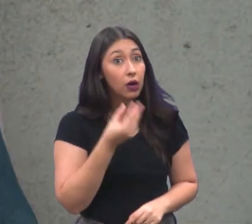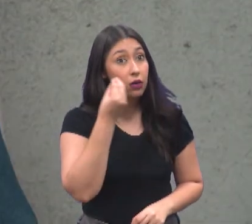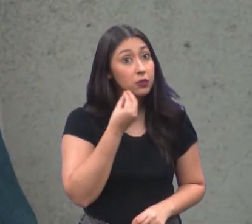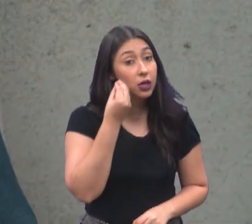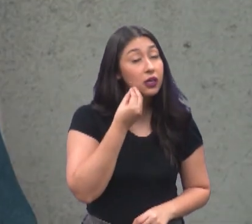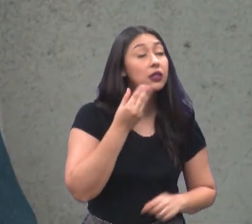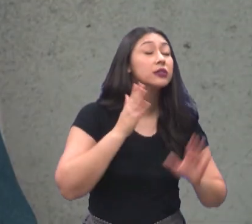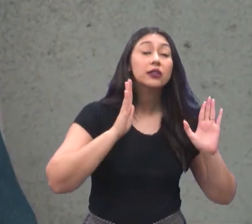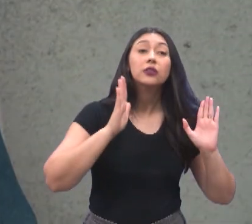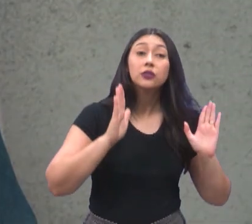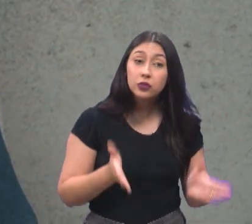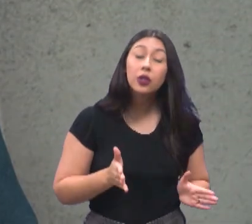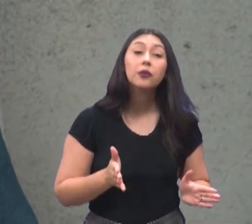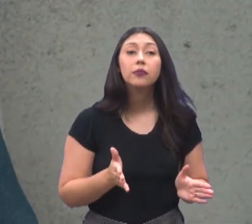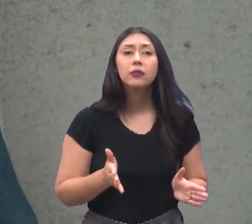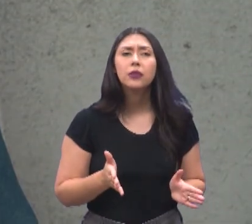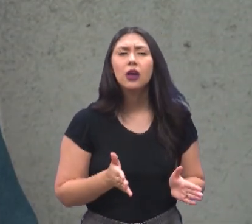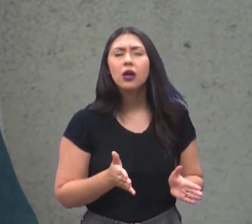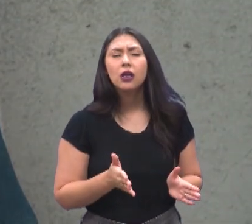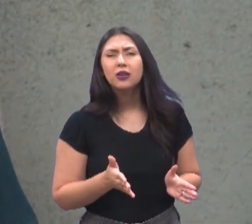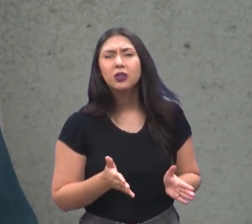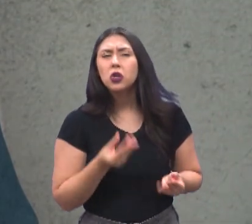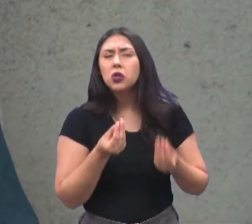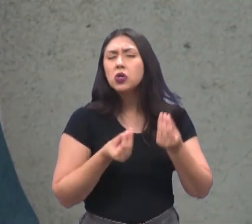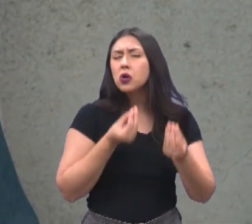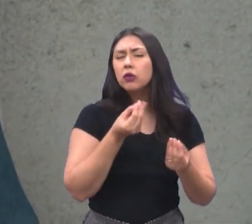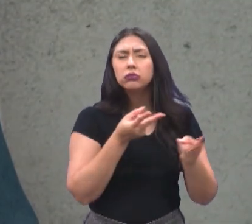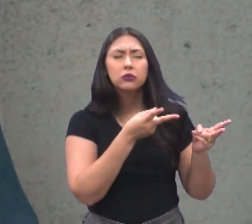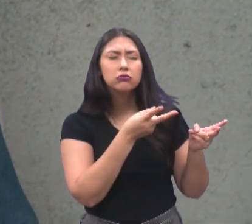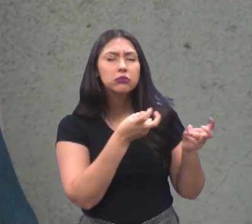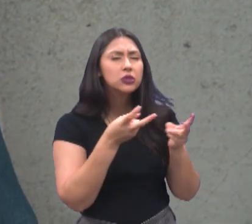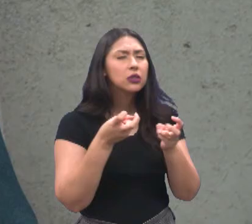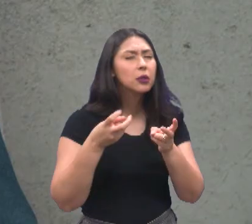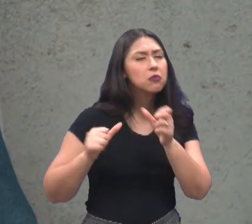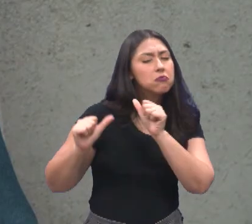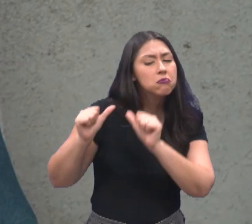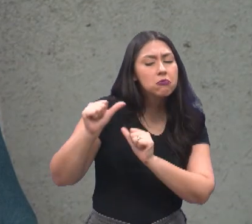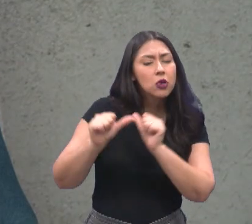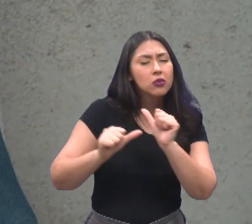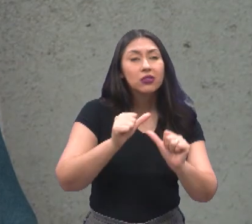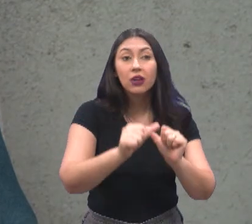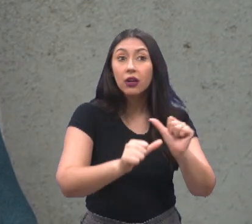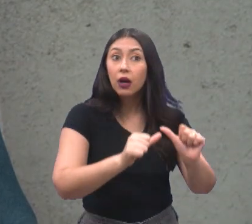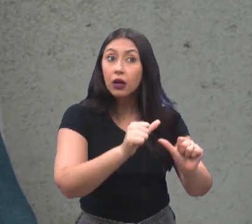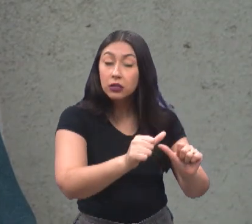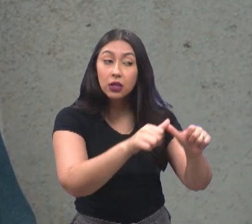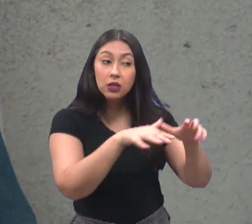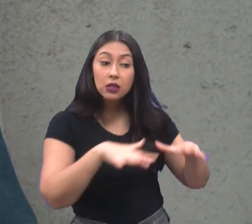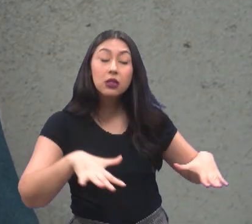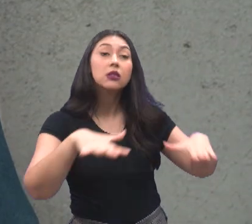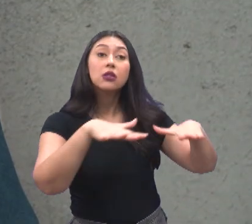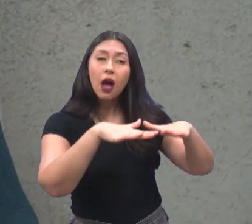mercado, né? Você veio vendo como é que você veio vendo essas mudanças nos últimos anos, né? Esse mercado de joias, né? Que é um setor